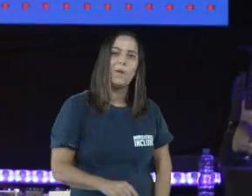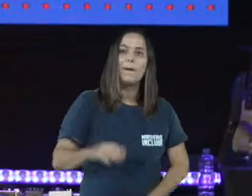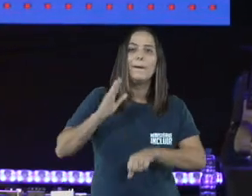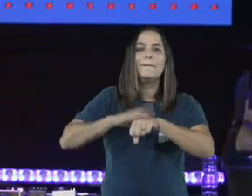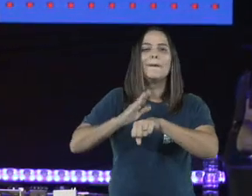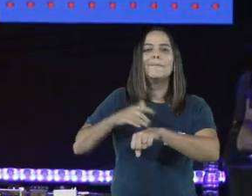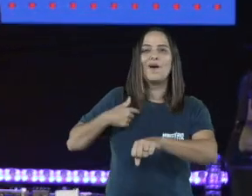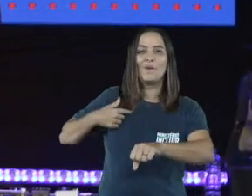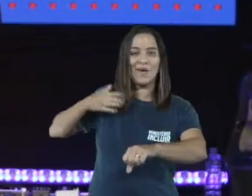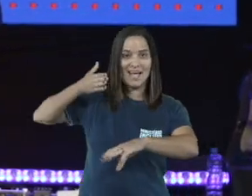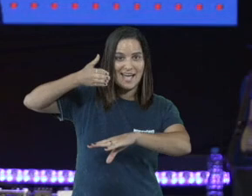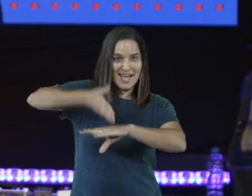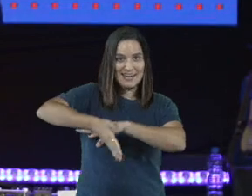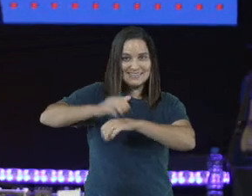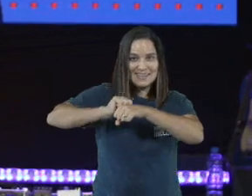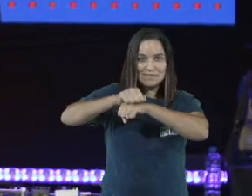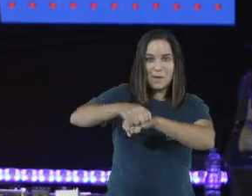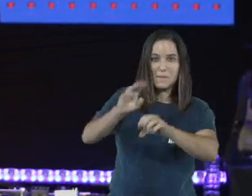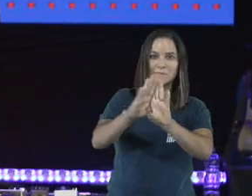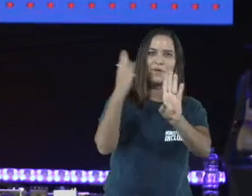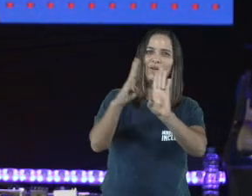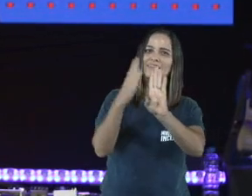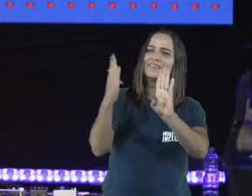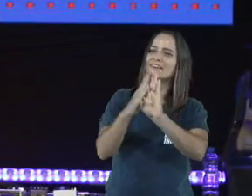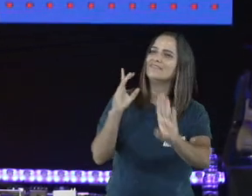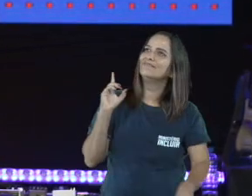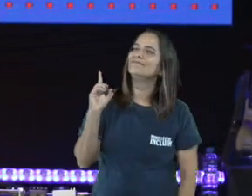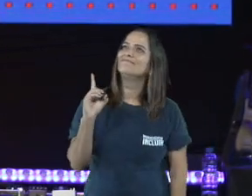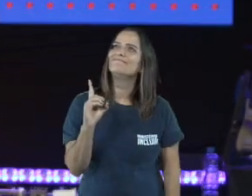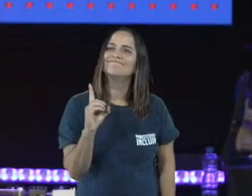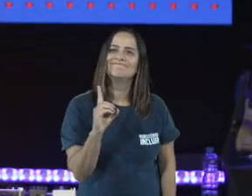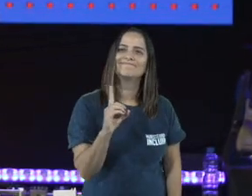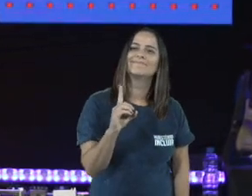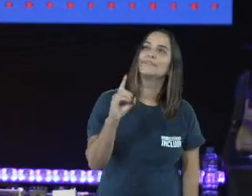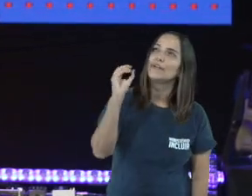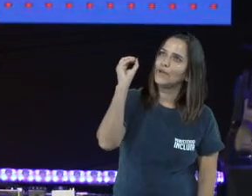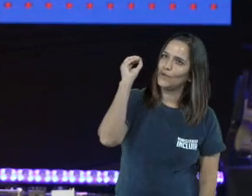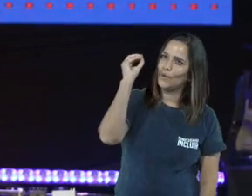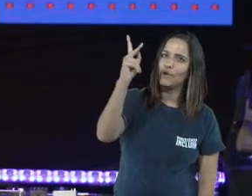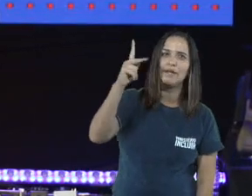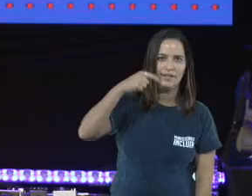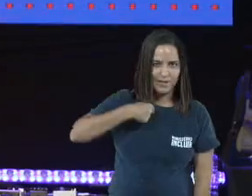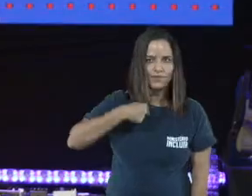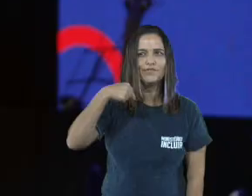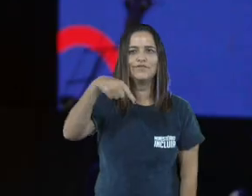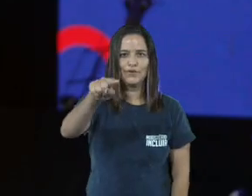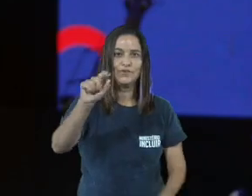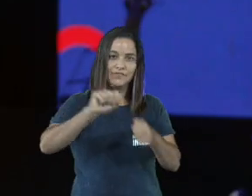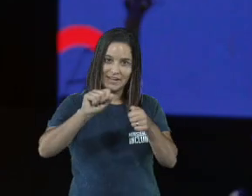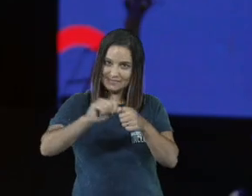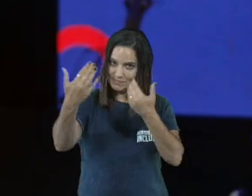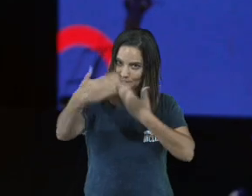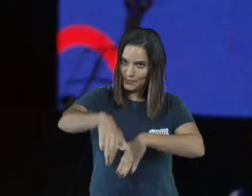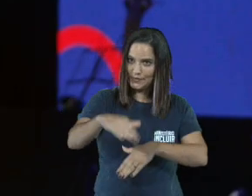eu vou atravessar a porta o seminário vou fazer o vestibular mas se eu passar essa porta e